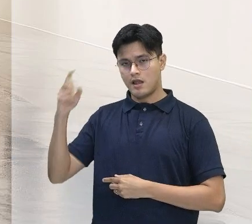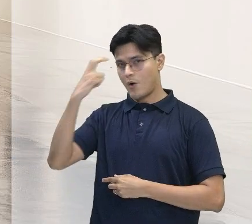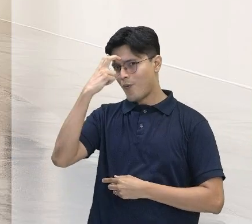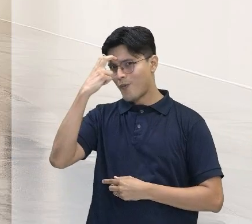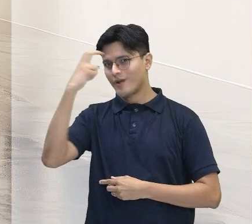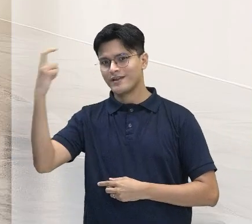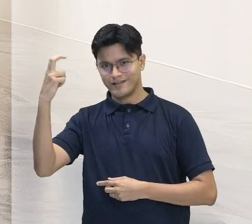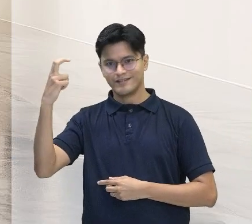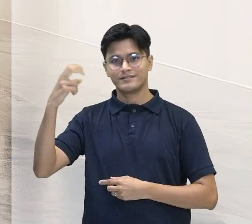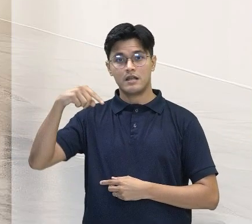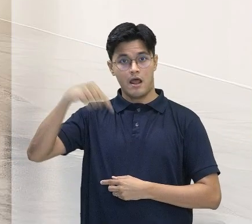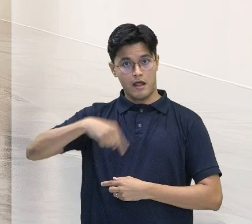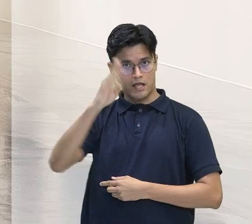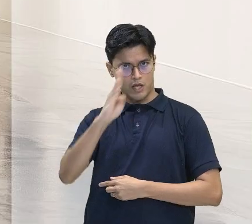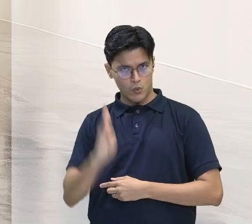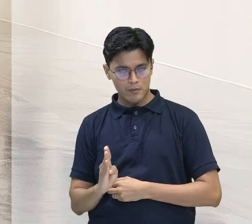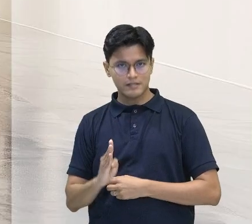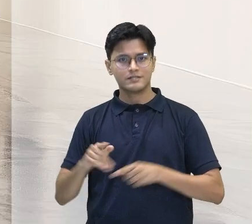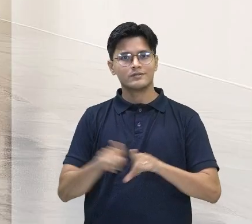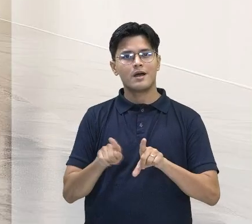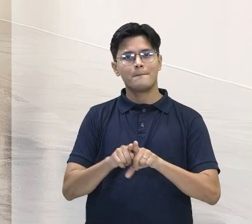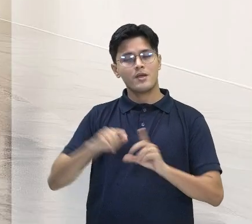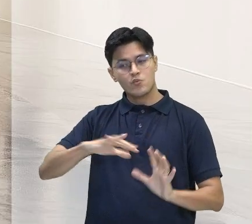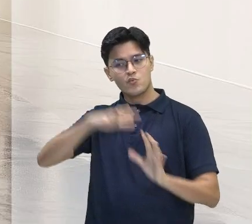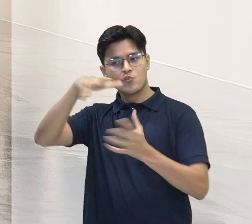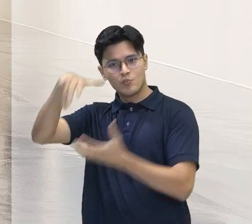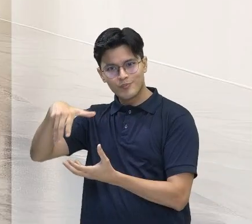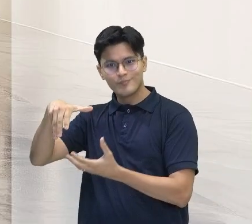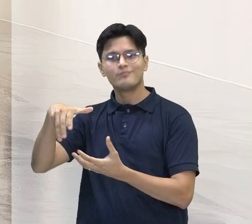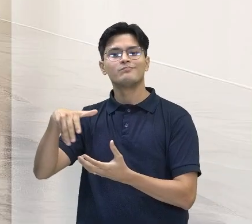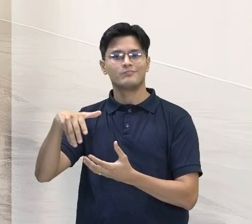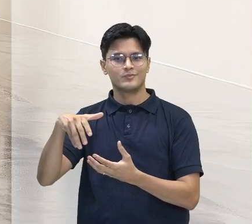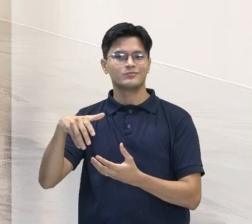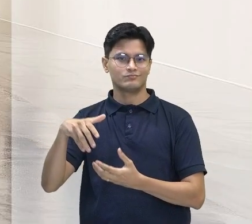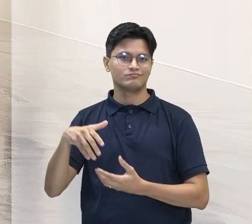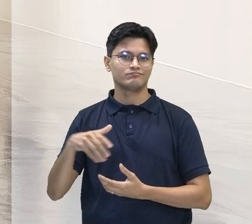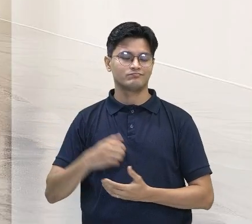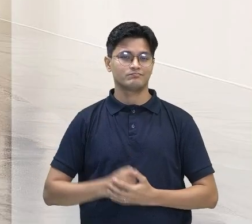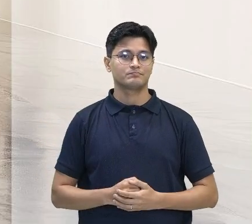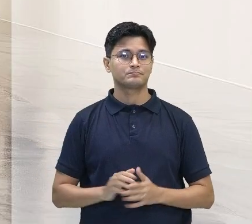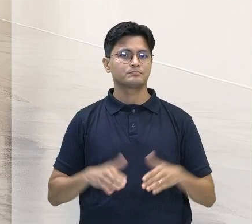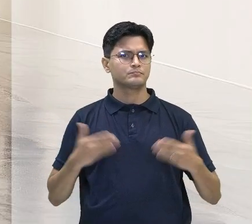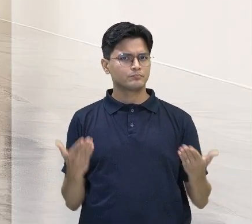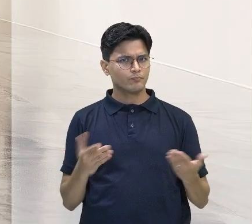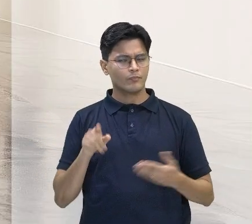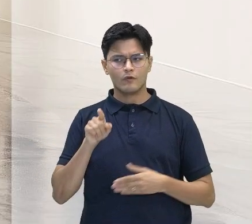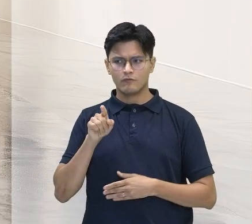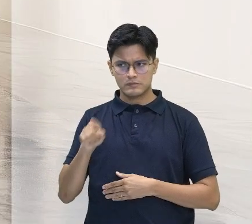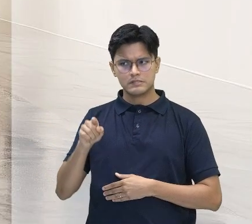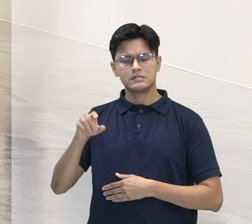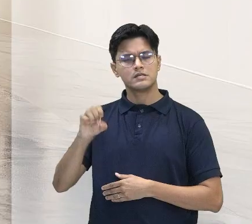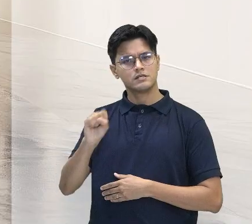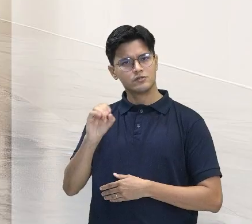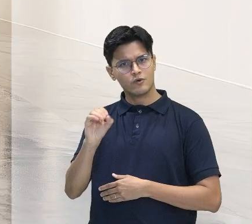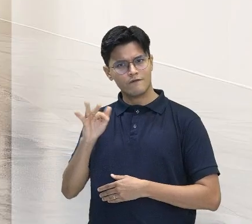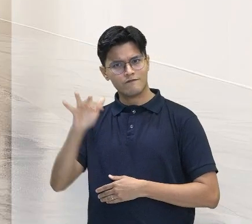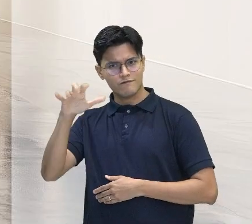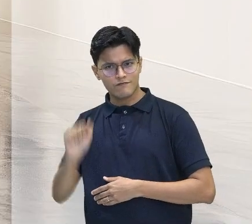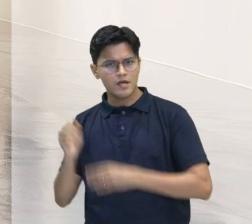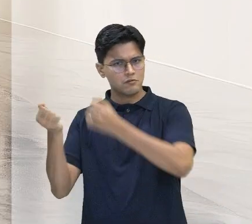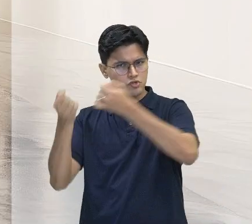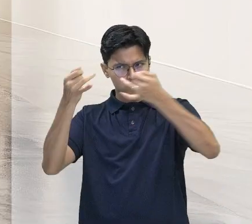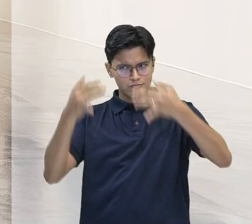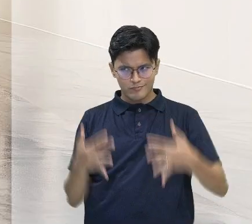reconhecida tanto no Brasil quanto internacionalmente. Sofia, você falou quase tudo sobre Machado